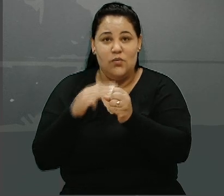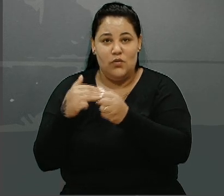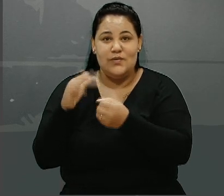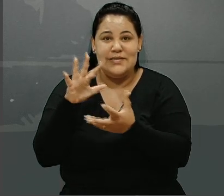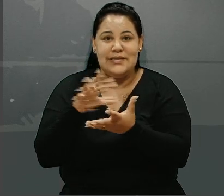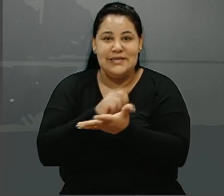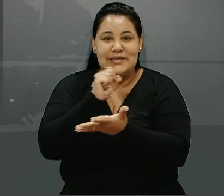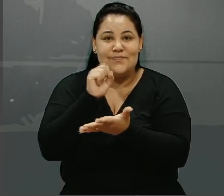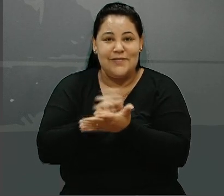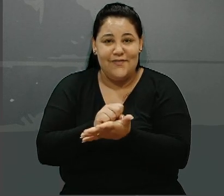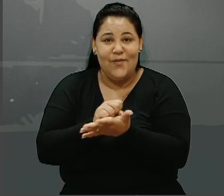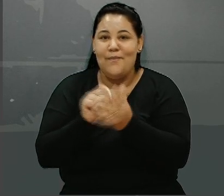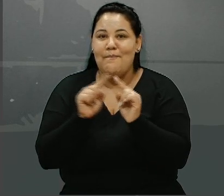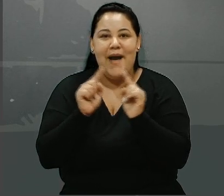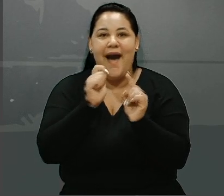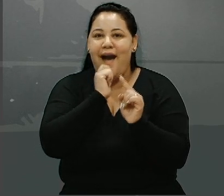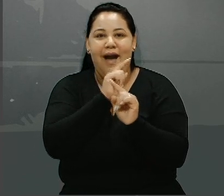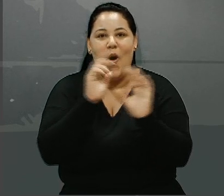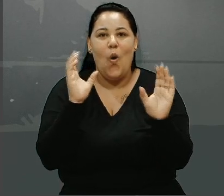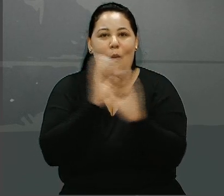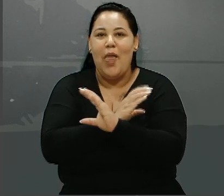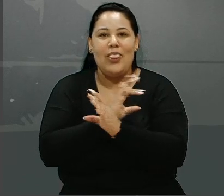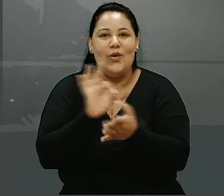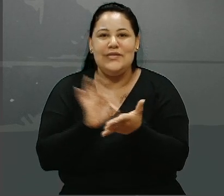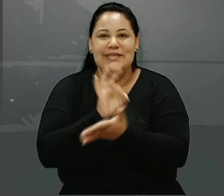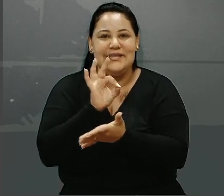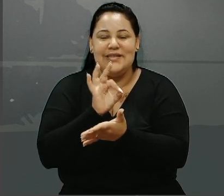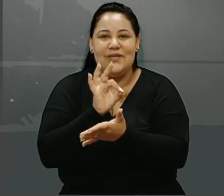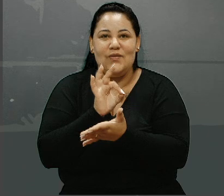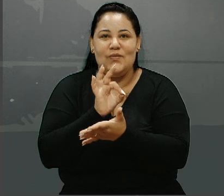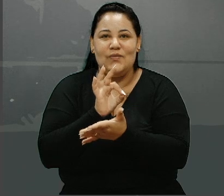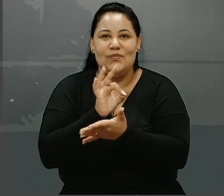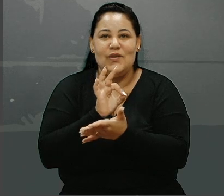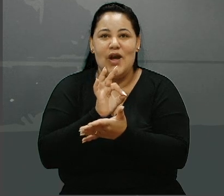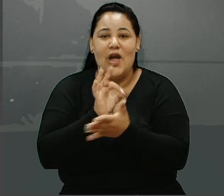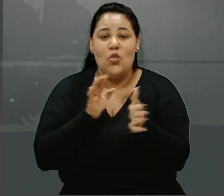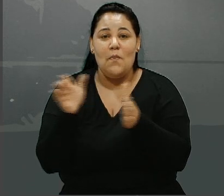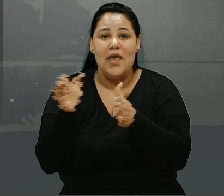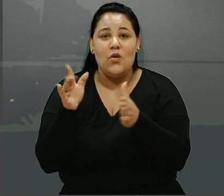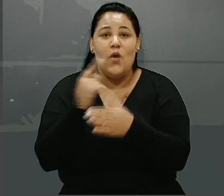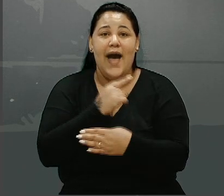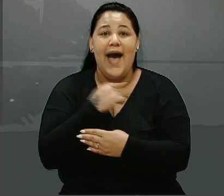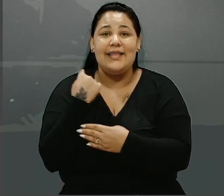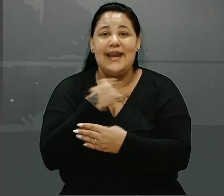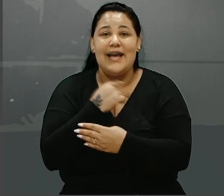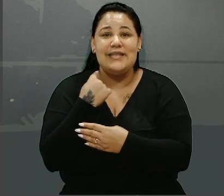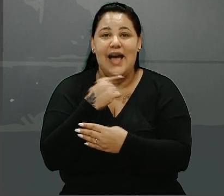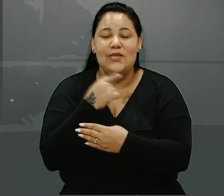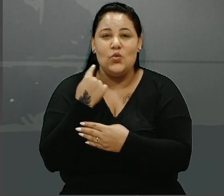completou a inscrição. E no prazo retardado para